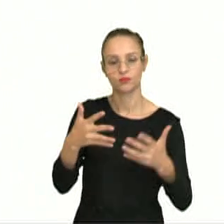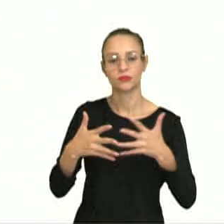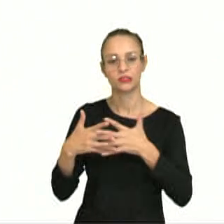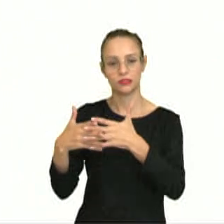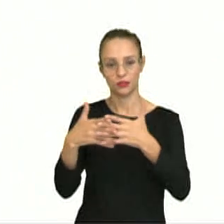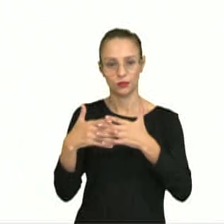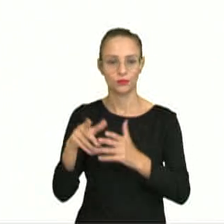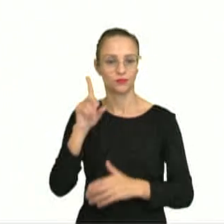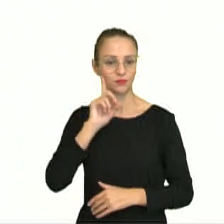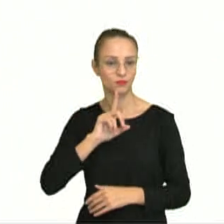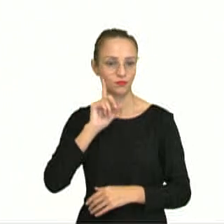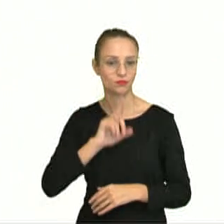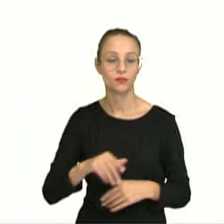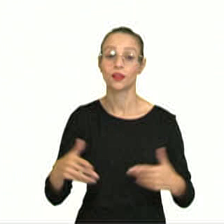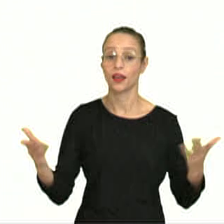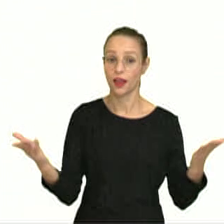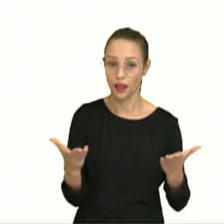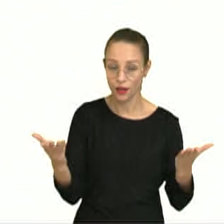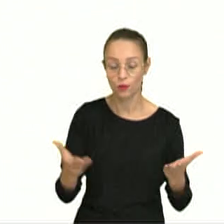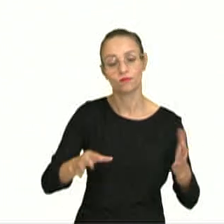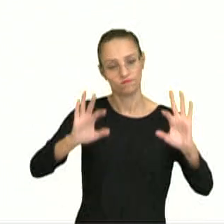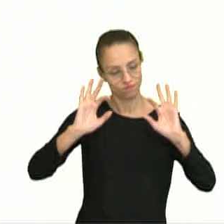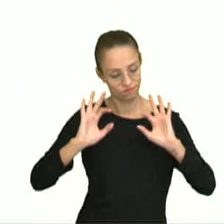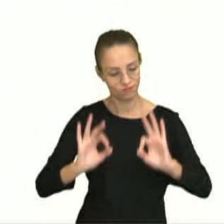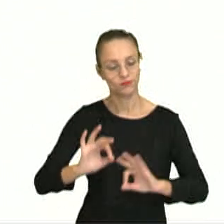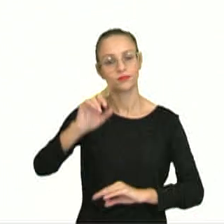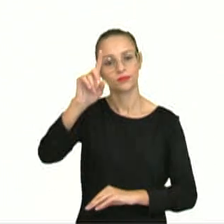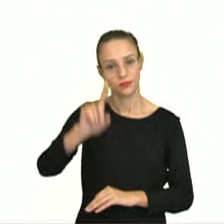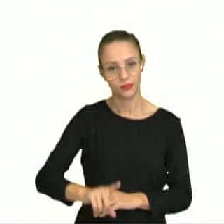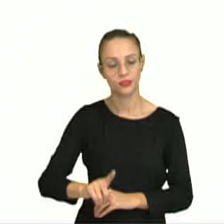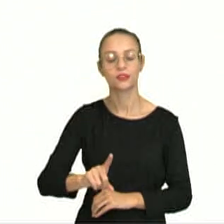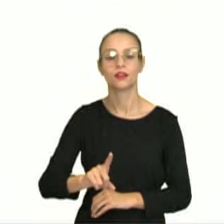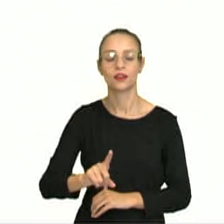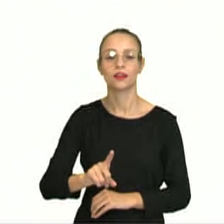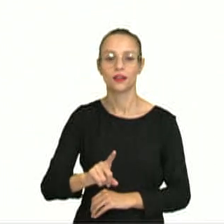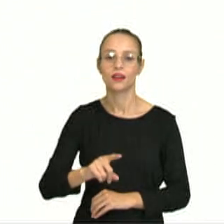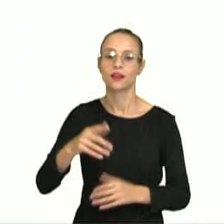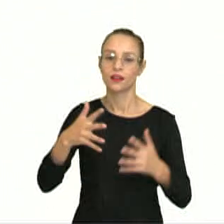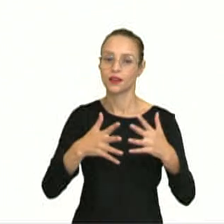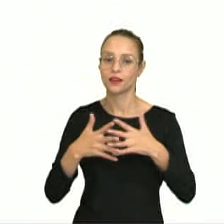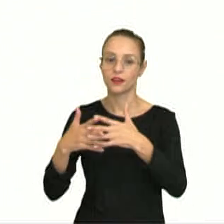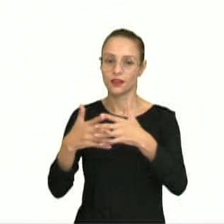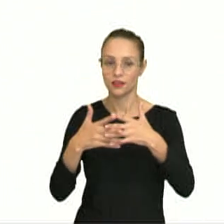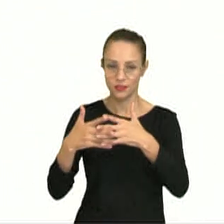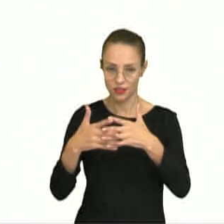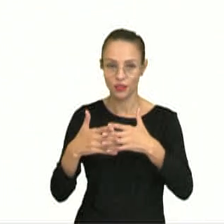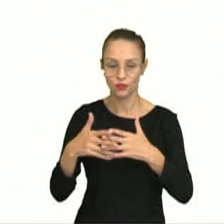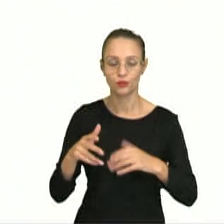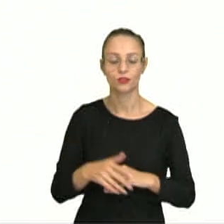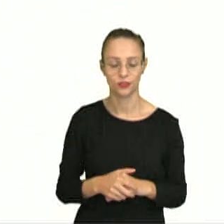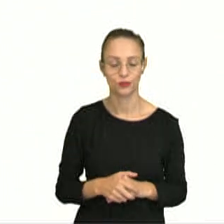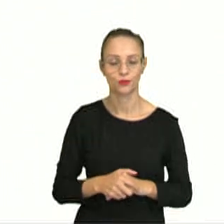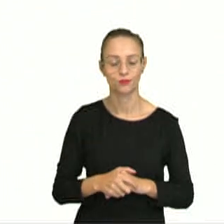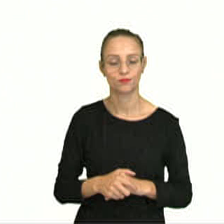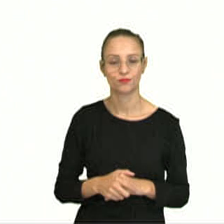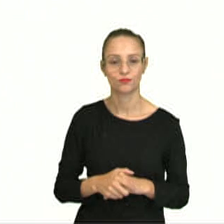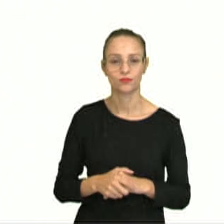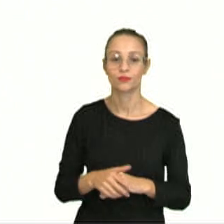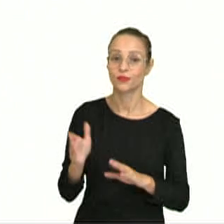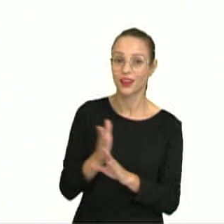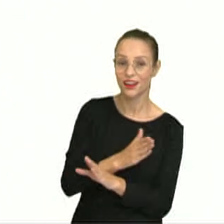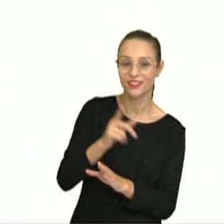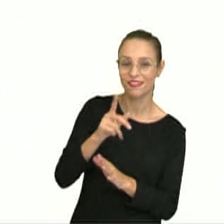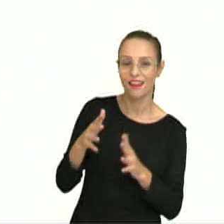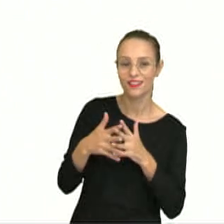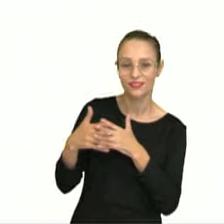da América. Então agora a gente pode de fato falar Estados Unidos sem estar sendo anacrônico, apesar de que quando você fala Estados